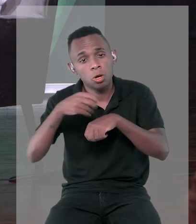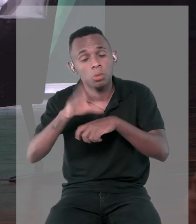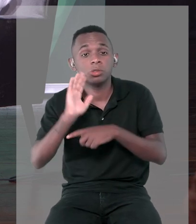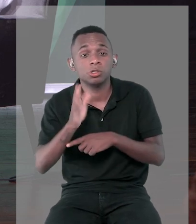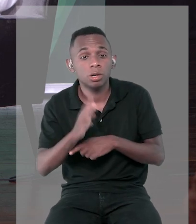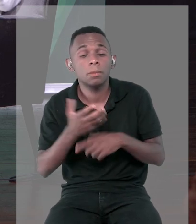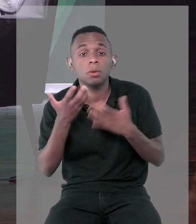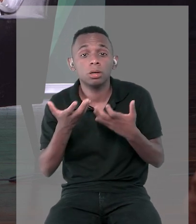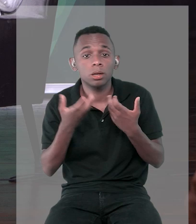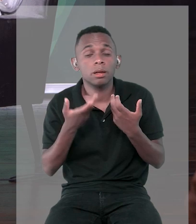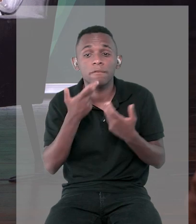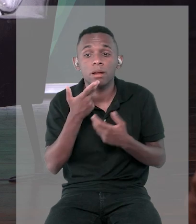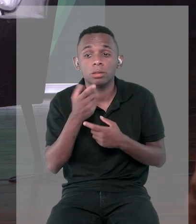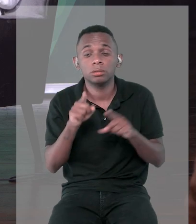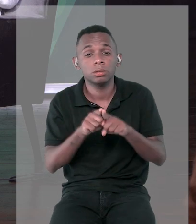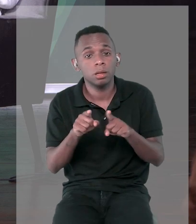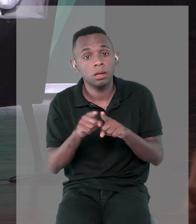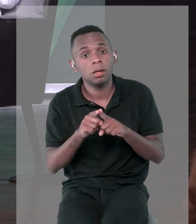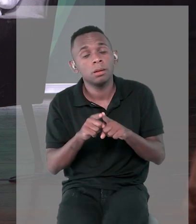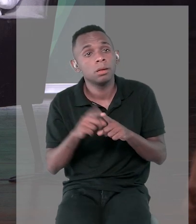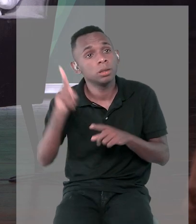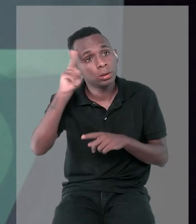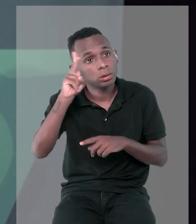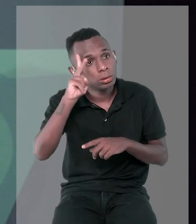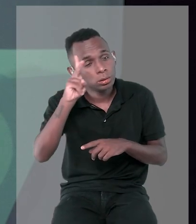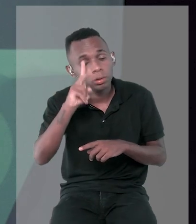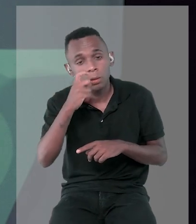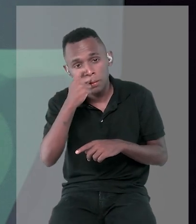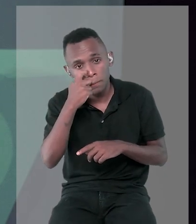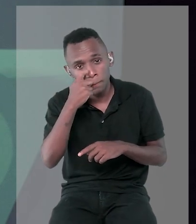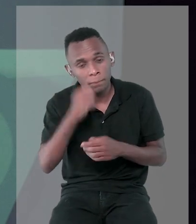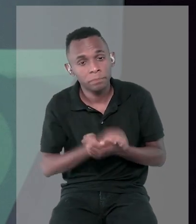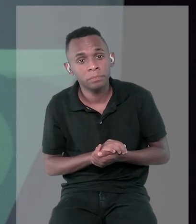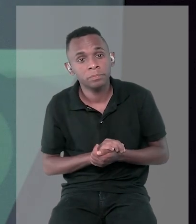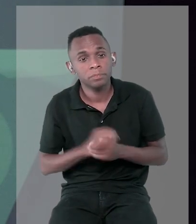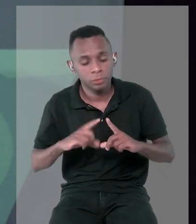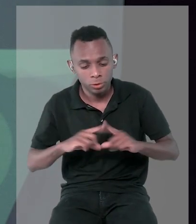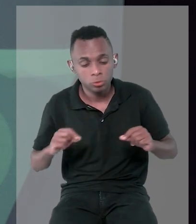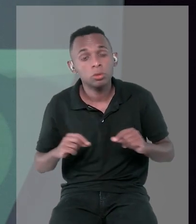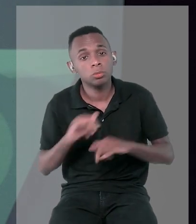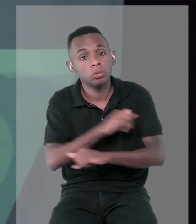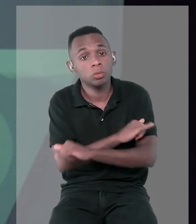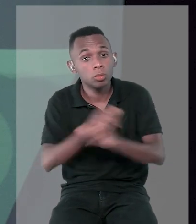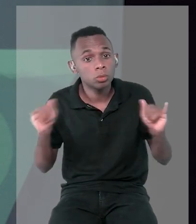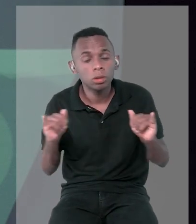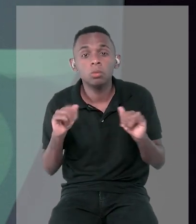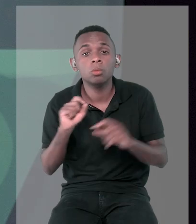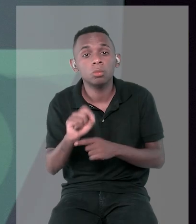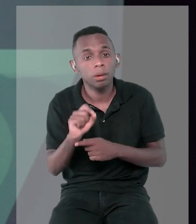o que eu queria dizer é que essa história que o Boris Asrilland, o judeu, contou,